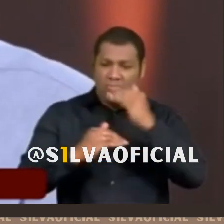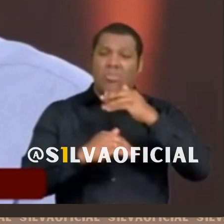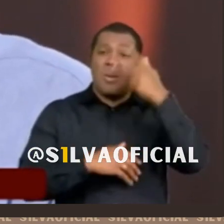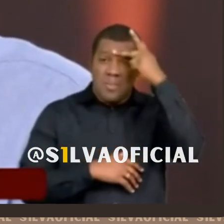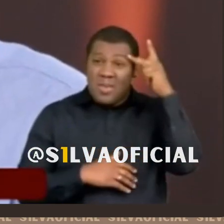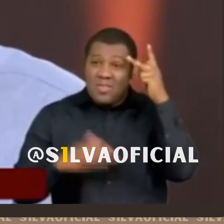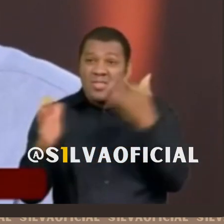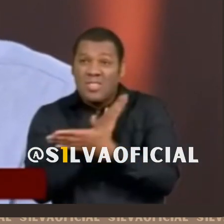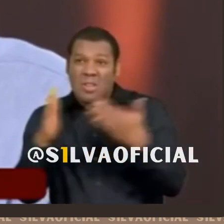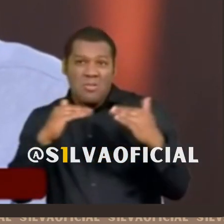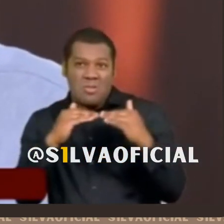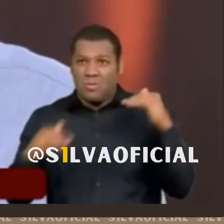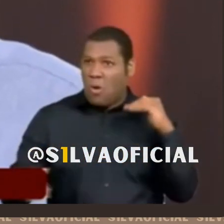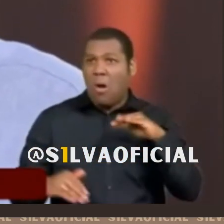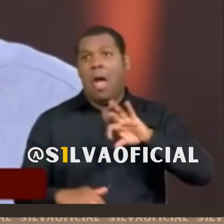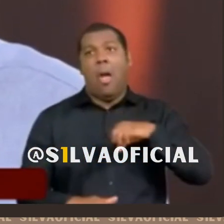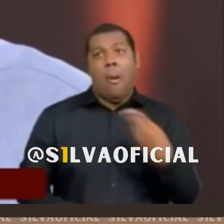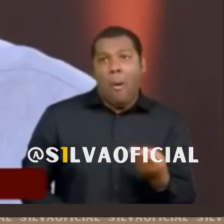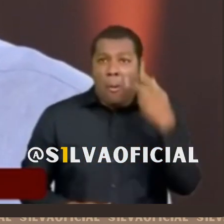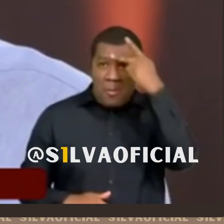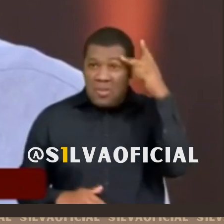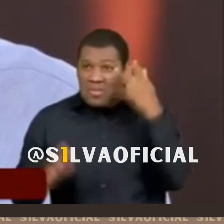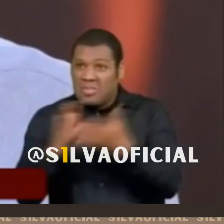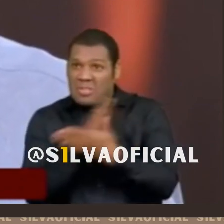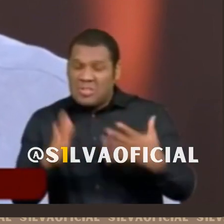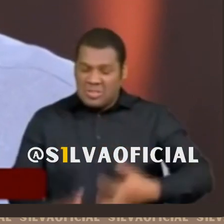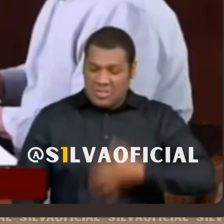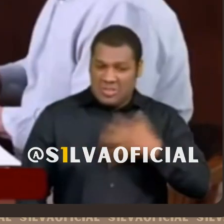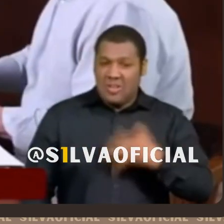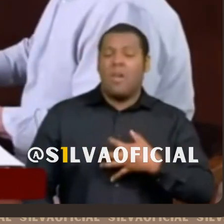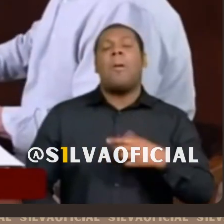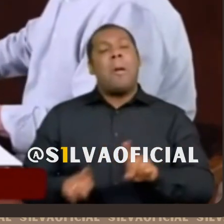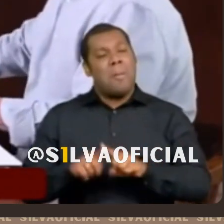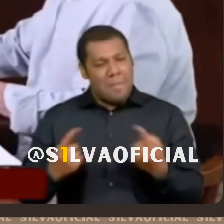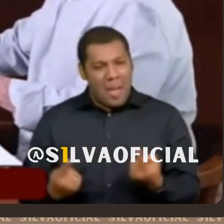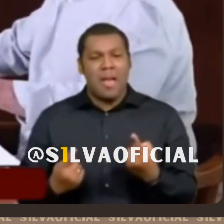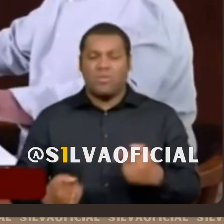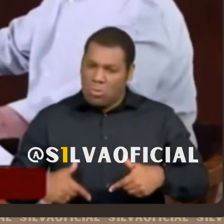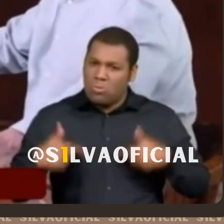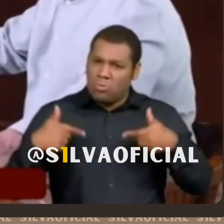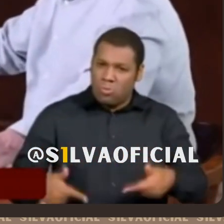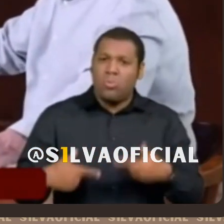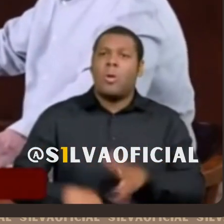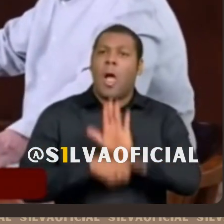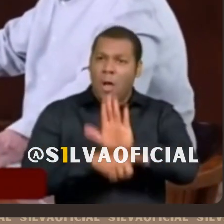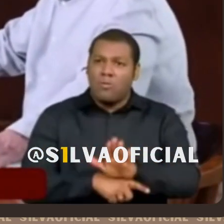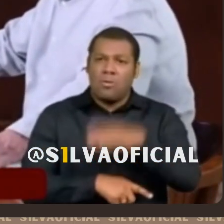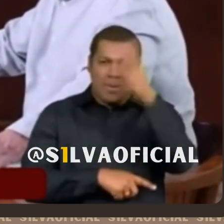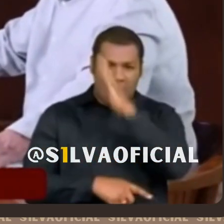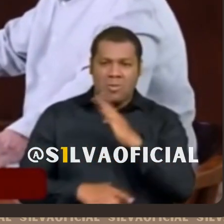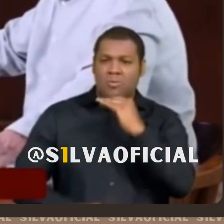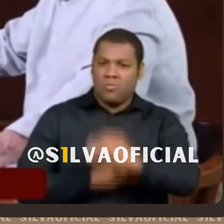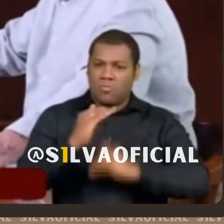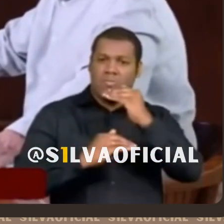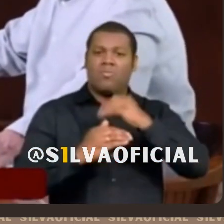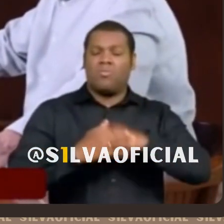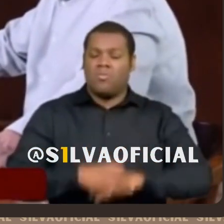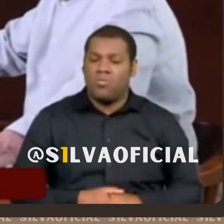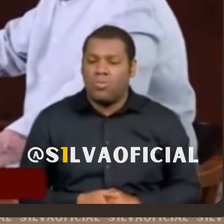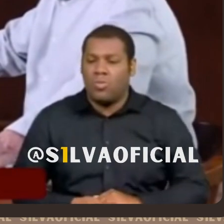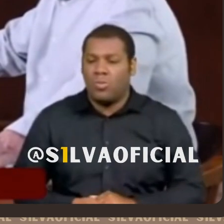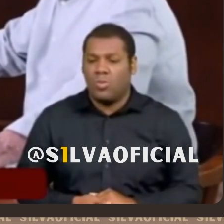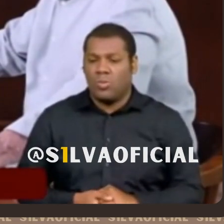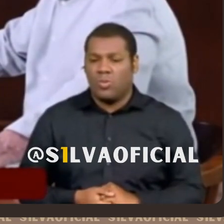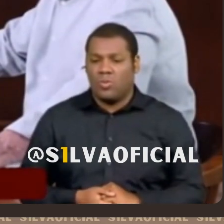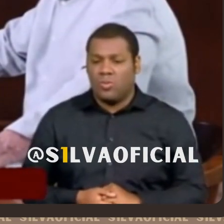é assim que a gente vai consertar o Brasil. E estamos falando assim, de um universo pequeno, né? Porque o que é considerado os super ricos,